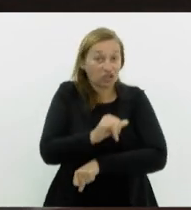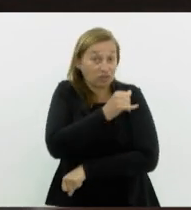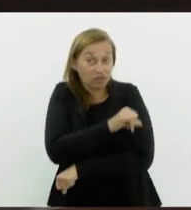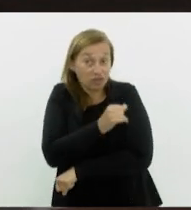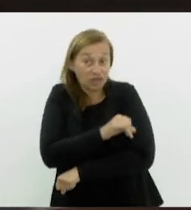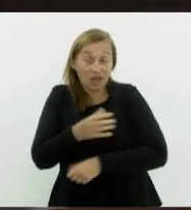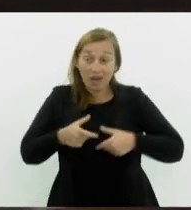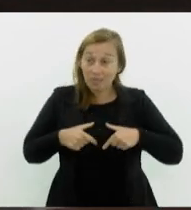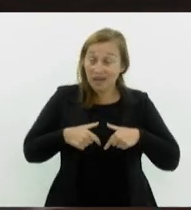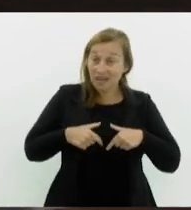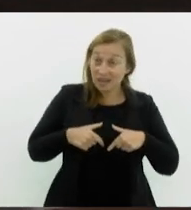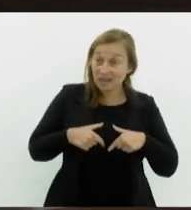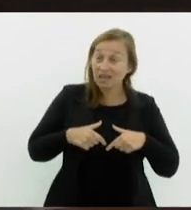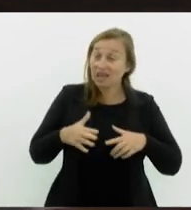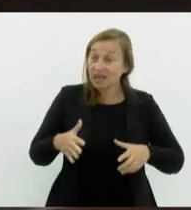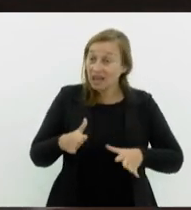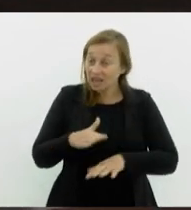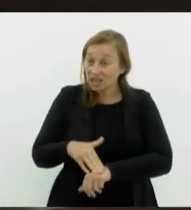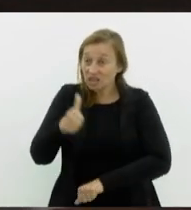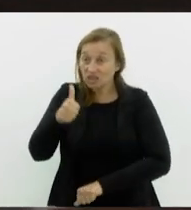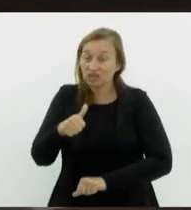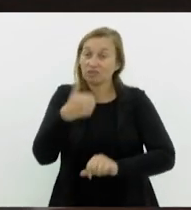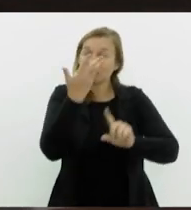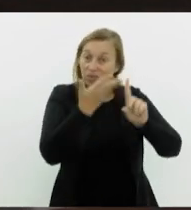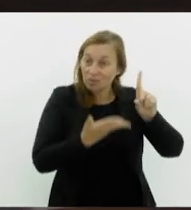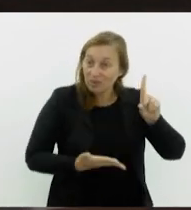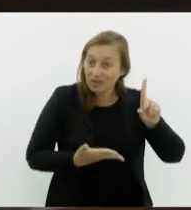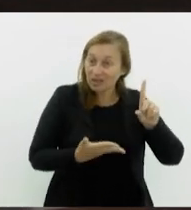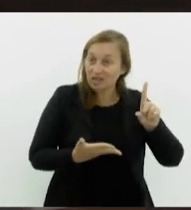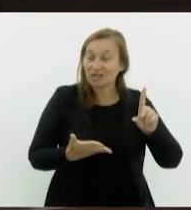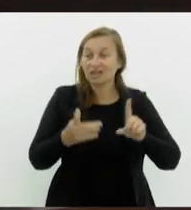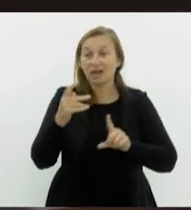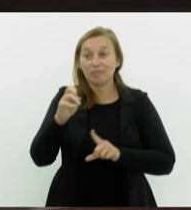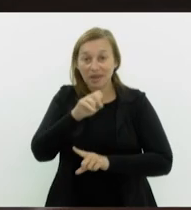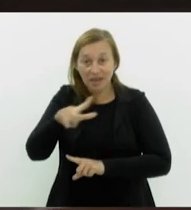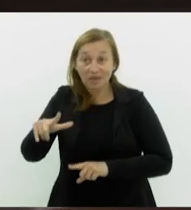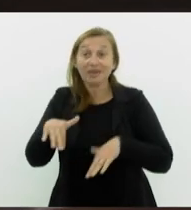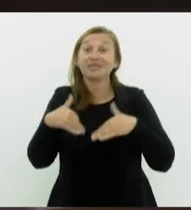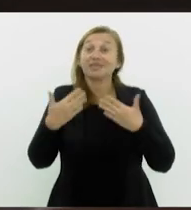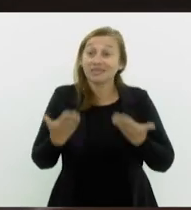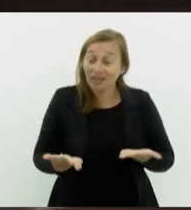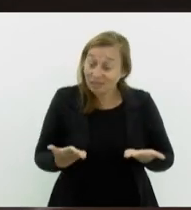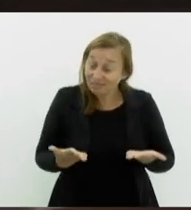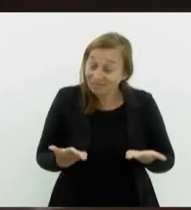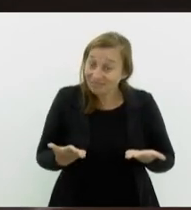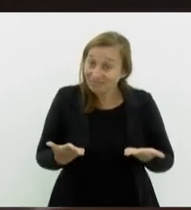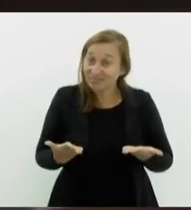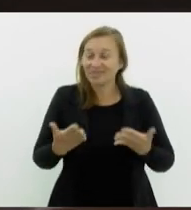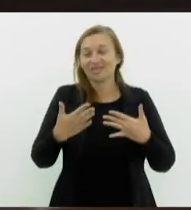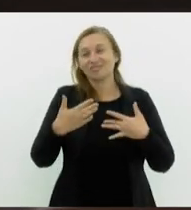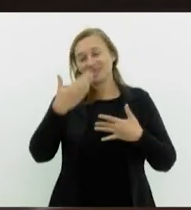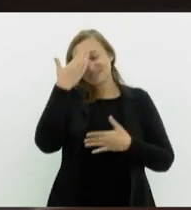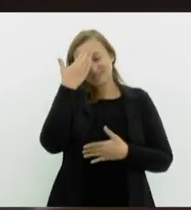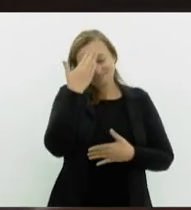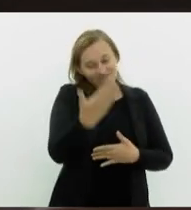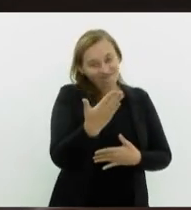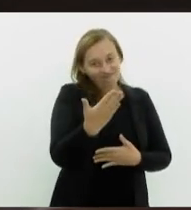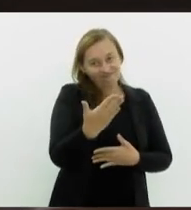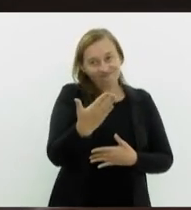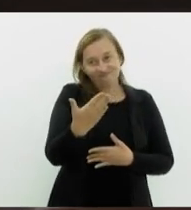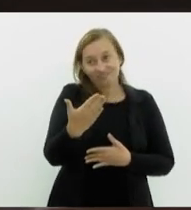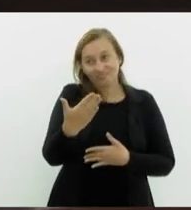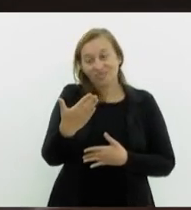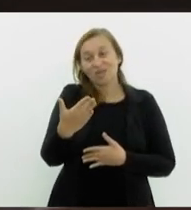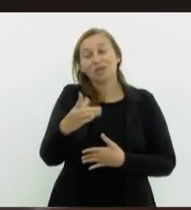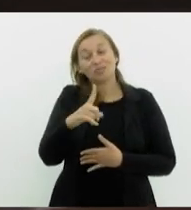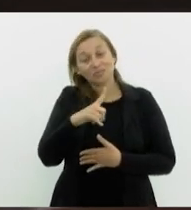A medalha é digna para o nosso homenageado, Gabriel Zéfiro. Então, fica aí a minha gratidão por